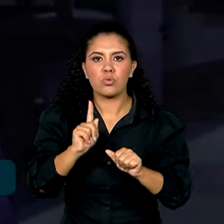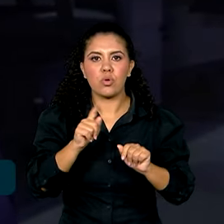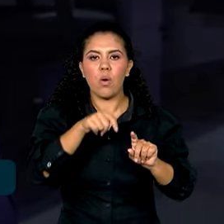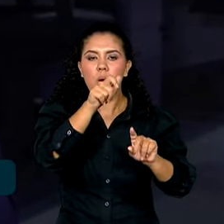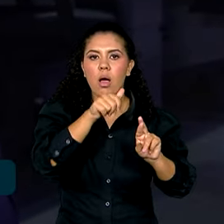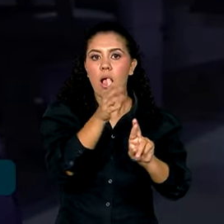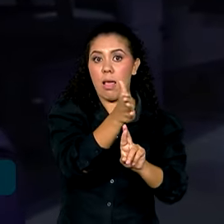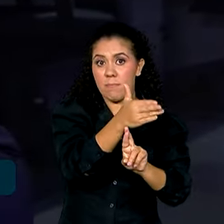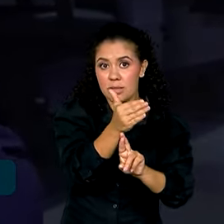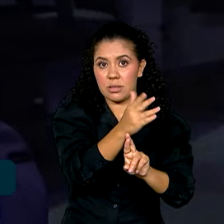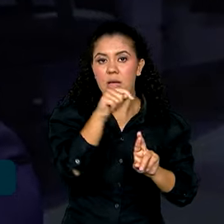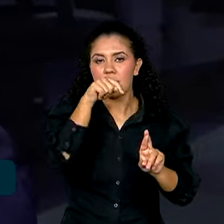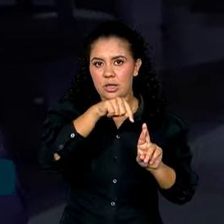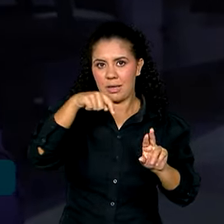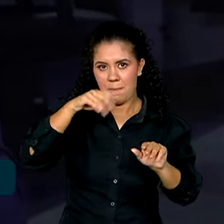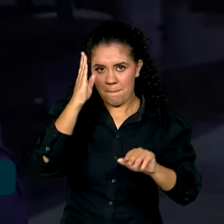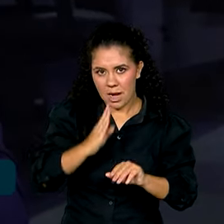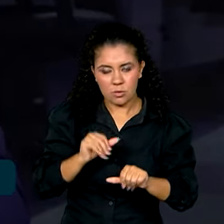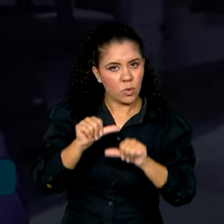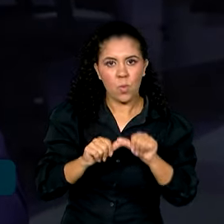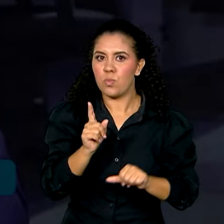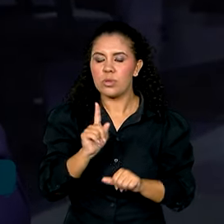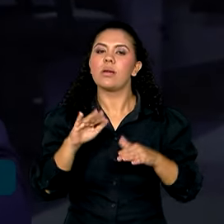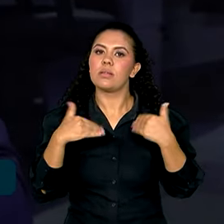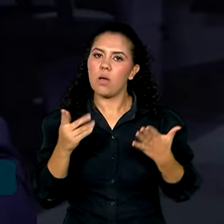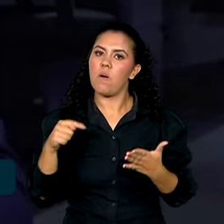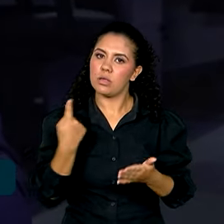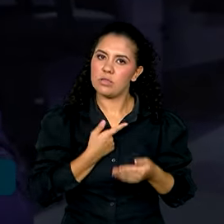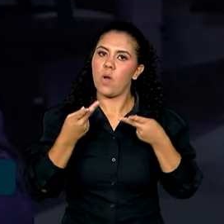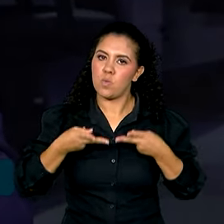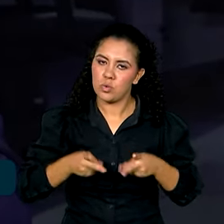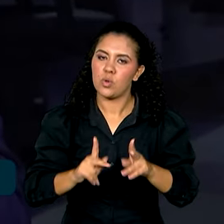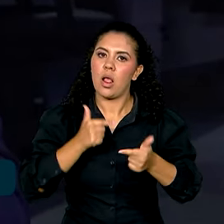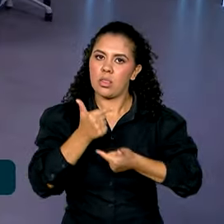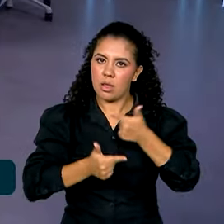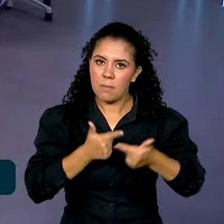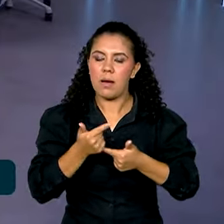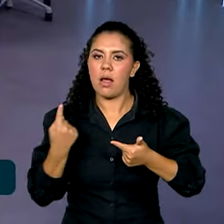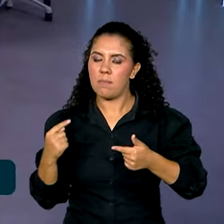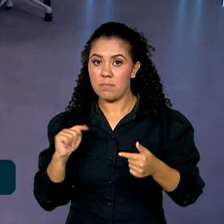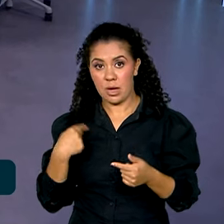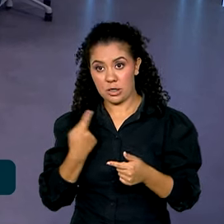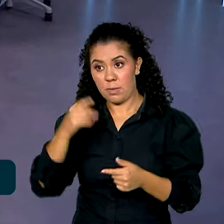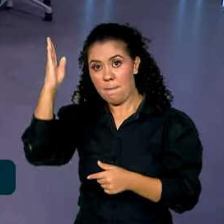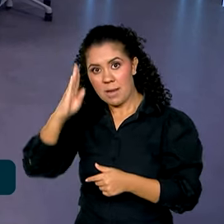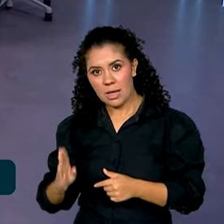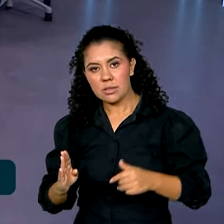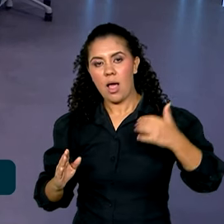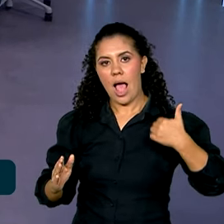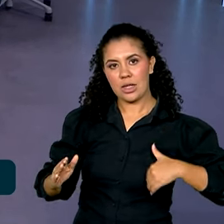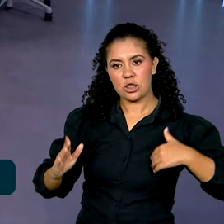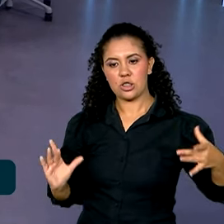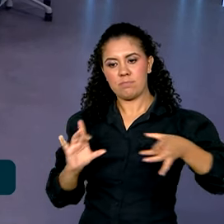no Brasil. Então, nós vamos trabalhar para sermos parceiros. Geraldo Alckmin fez uma